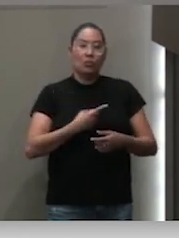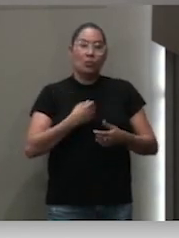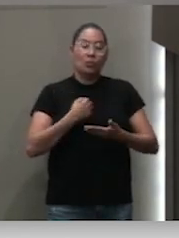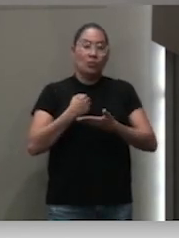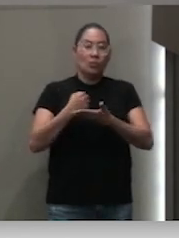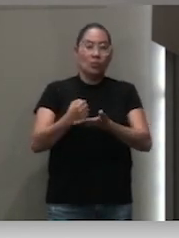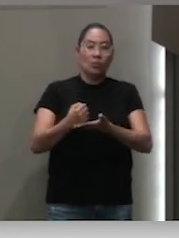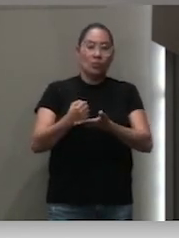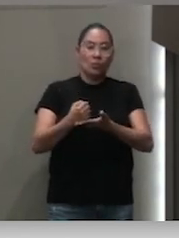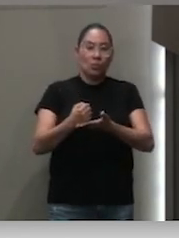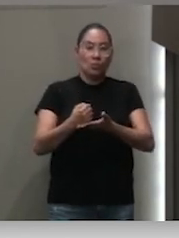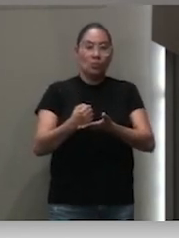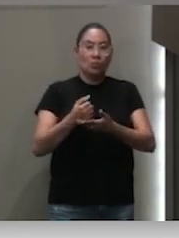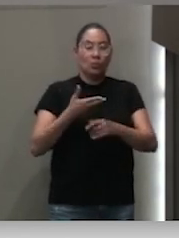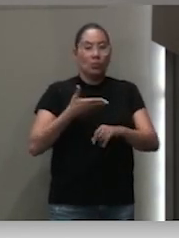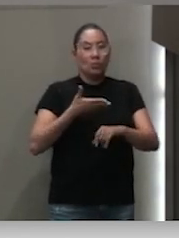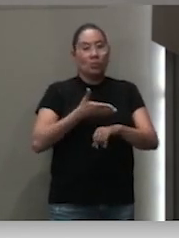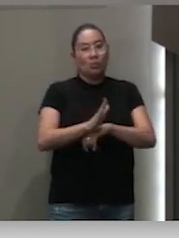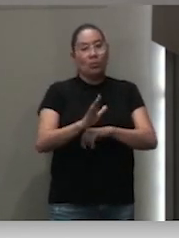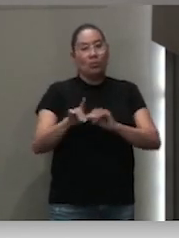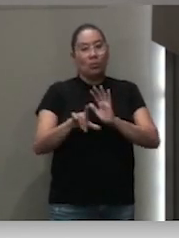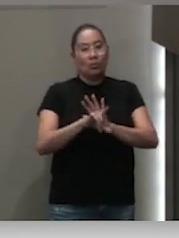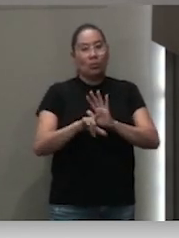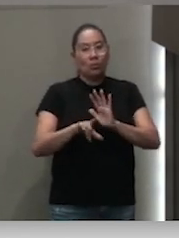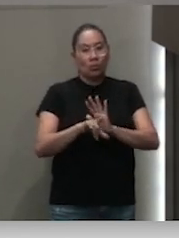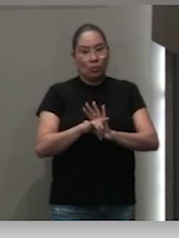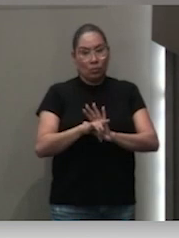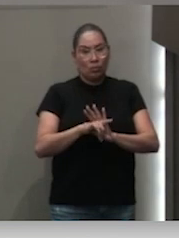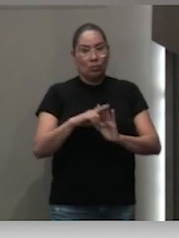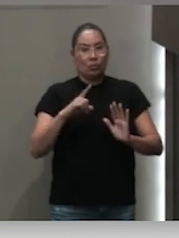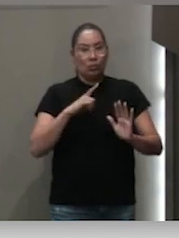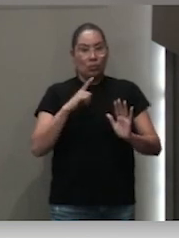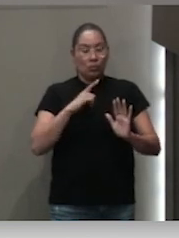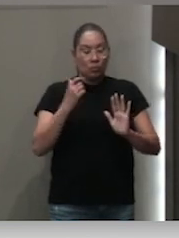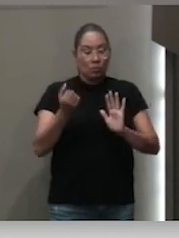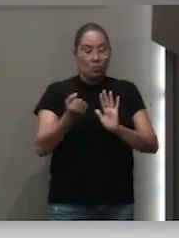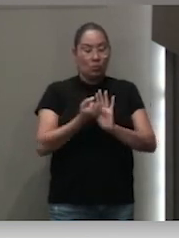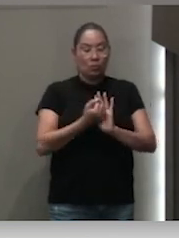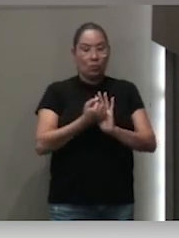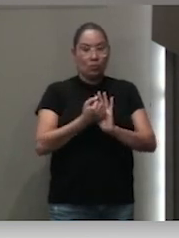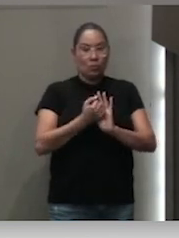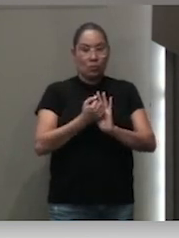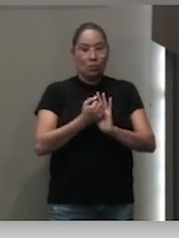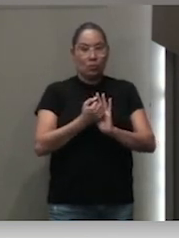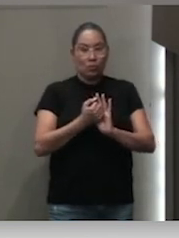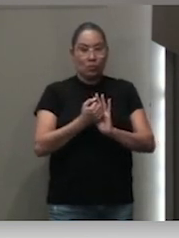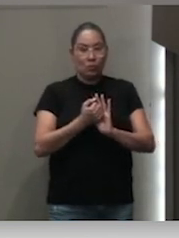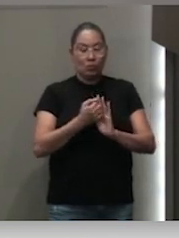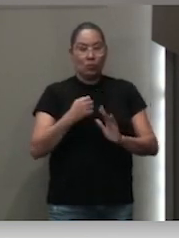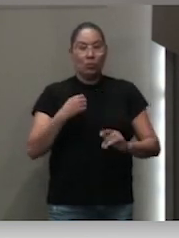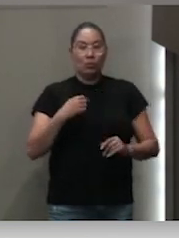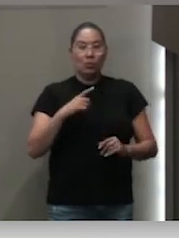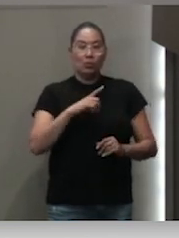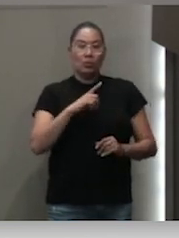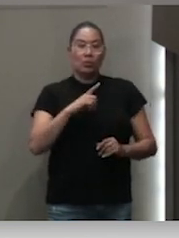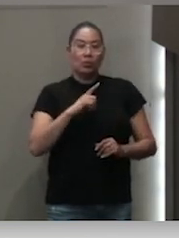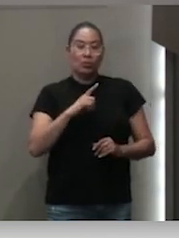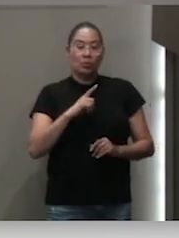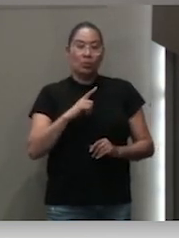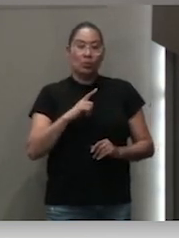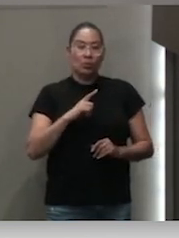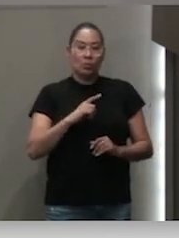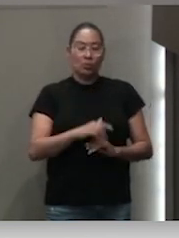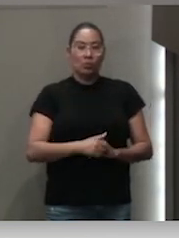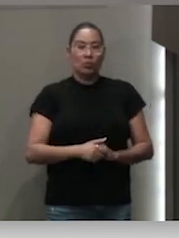apoiamos a aprovação da Lei que estabeleceu o Marco temporal para que fosse